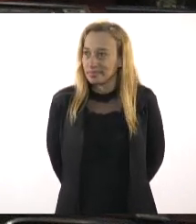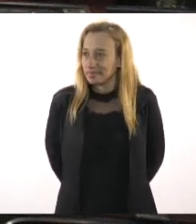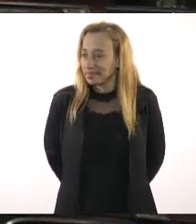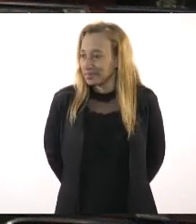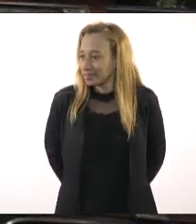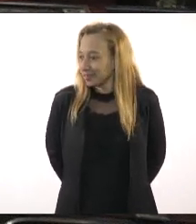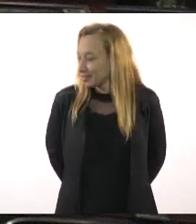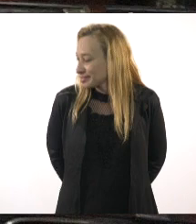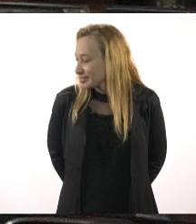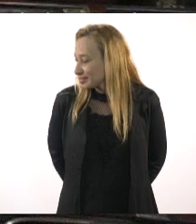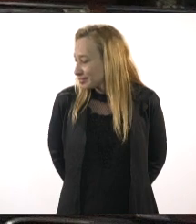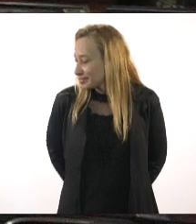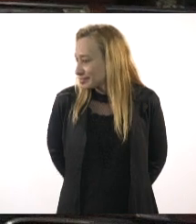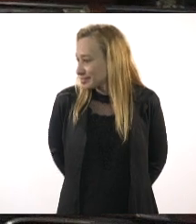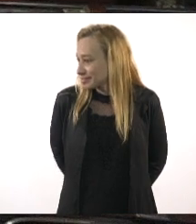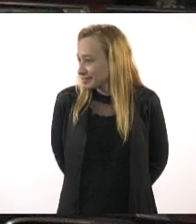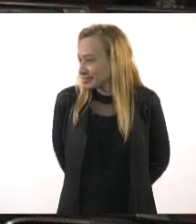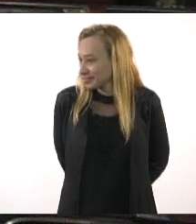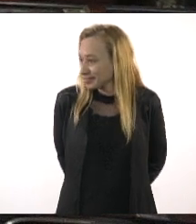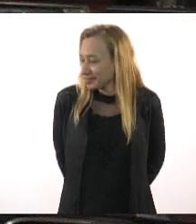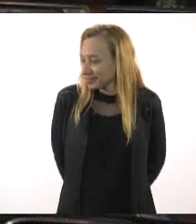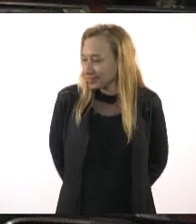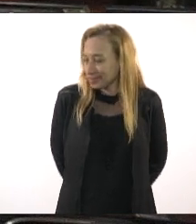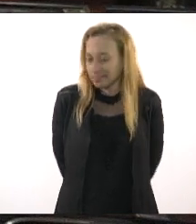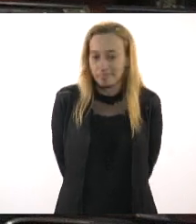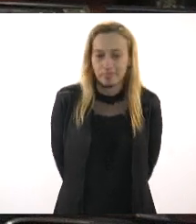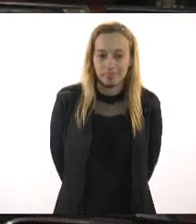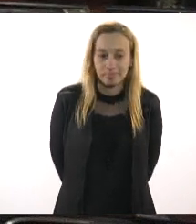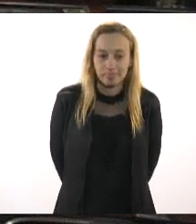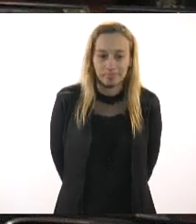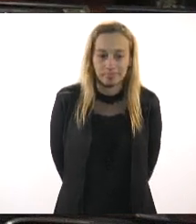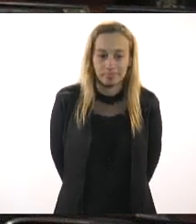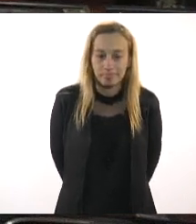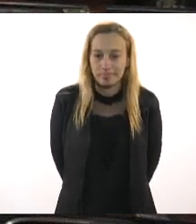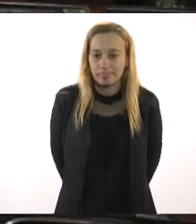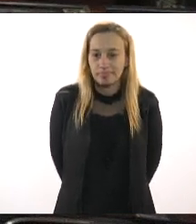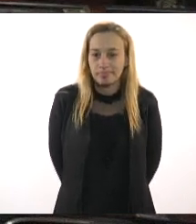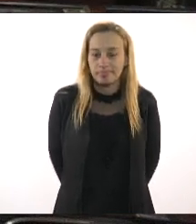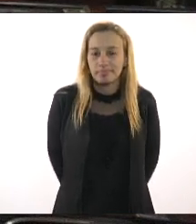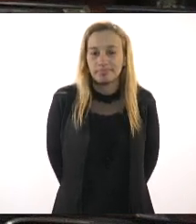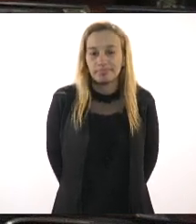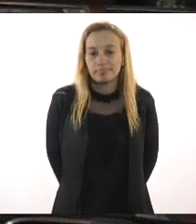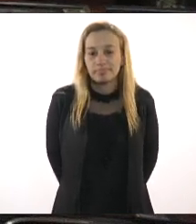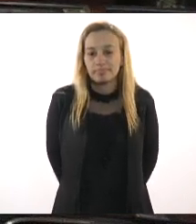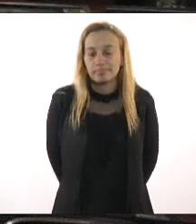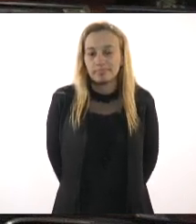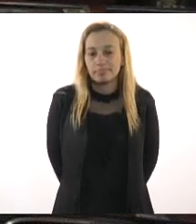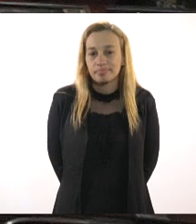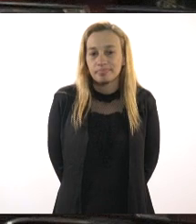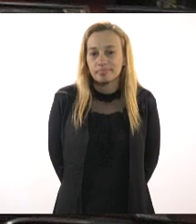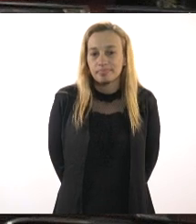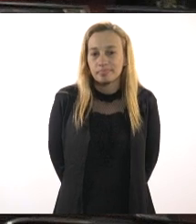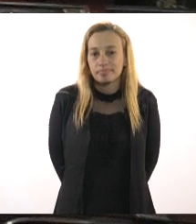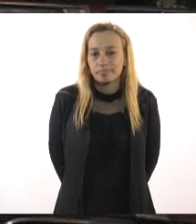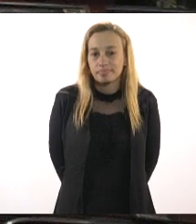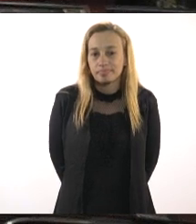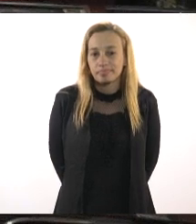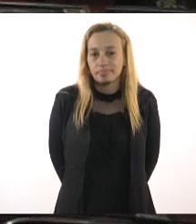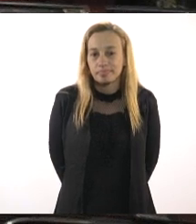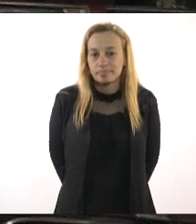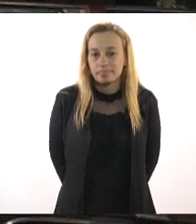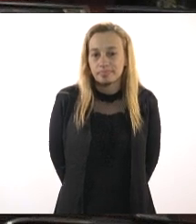Quando for, E aí, só quando entrar aí, né? vai entrar, porque aí vai gravar, senão vai cortar a sua fala. Tá